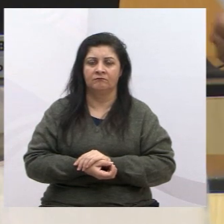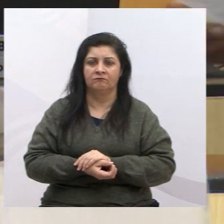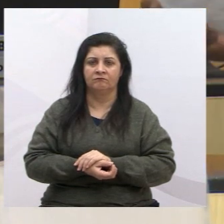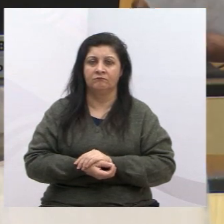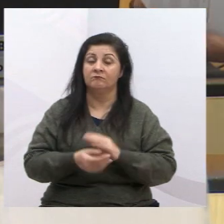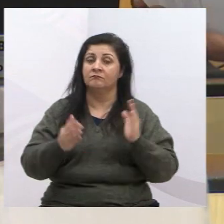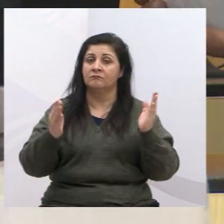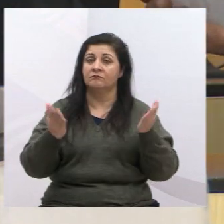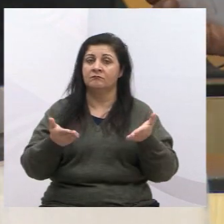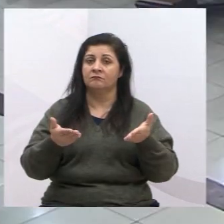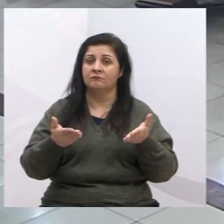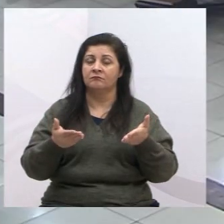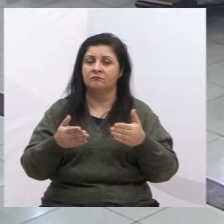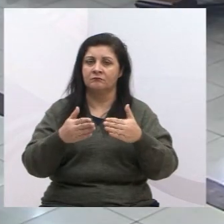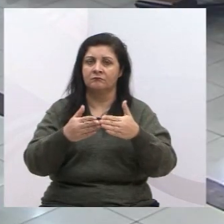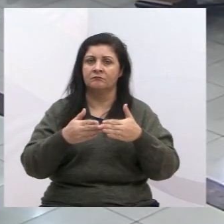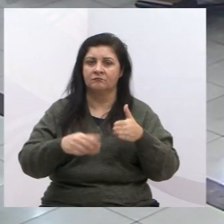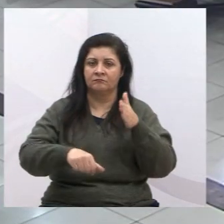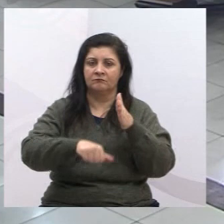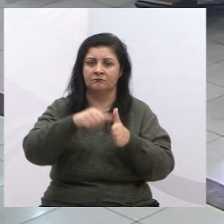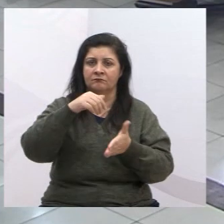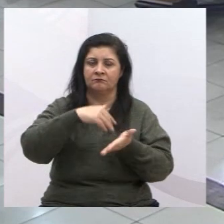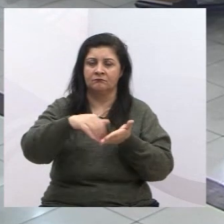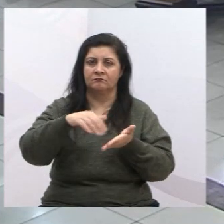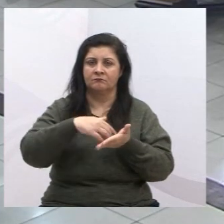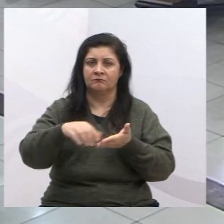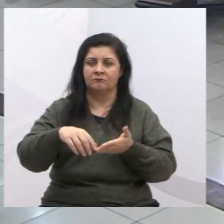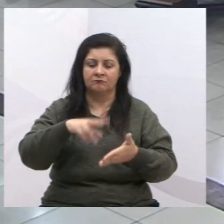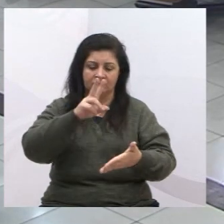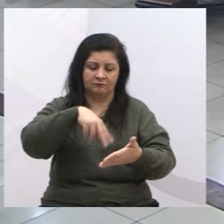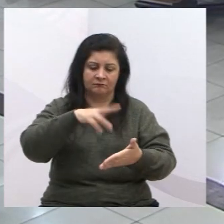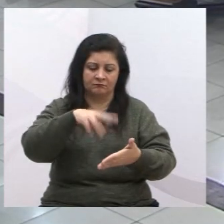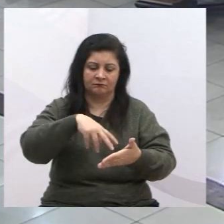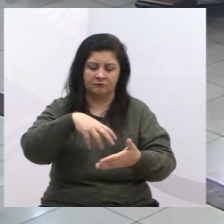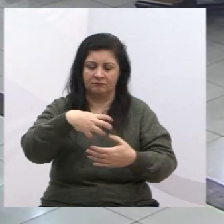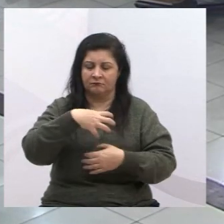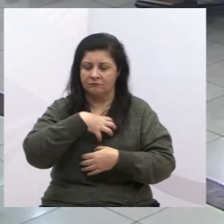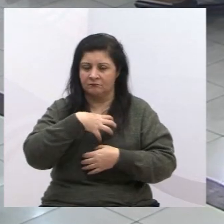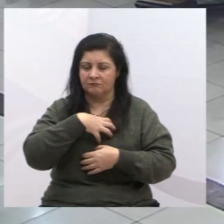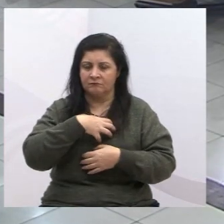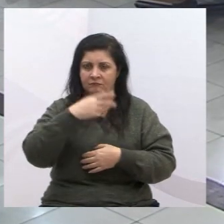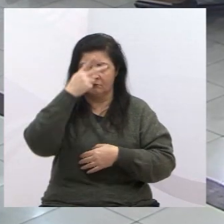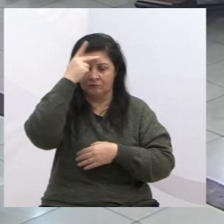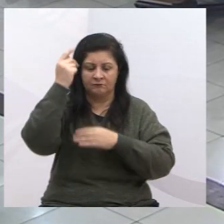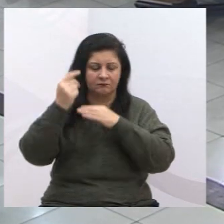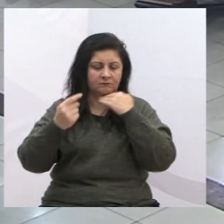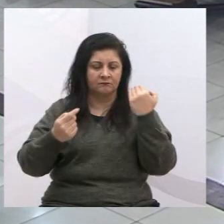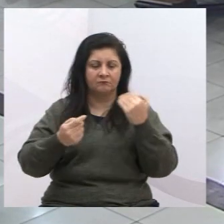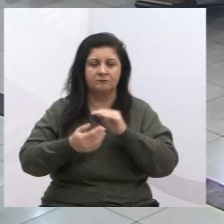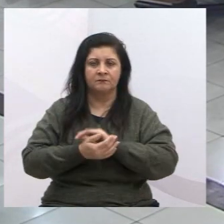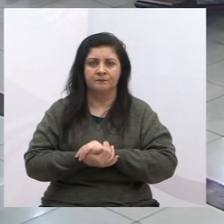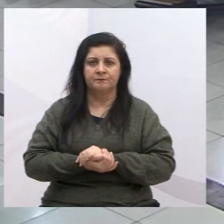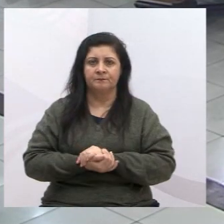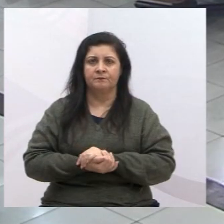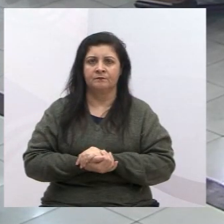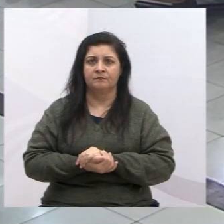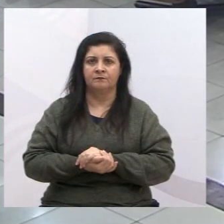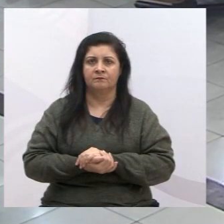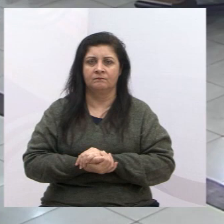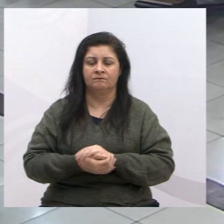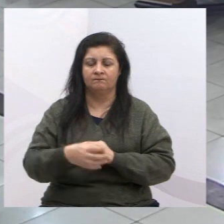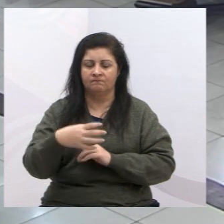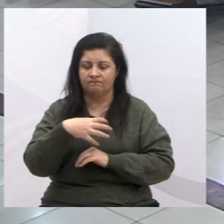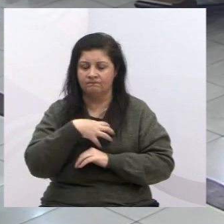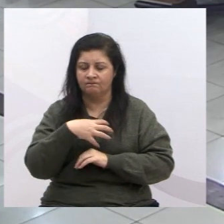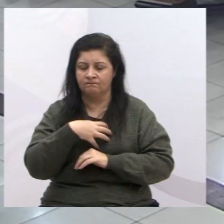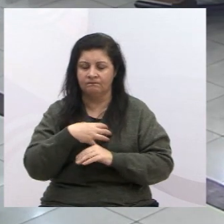Agora solicito ao primeiro secretário que faça a leitura dos votos de pesar apresentados pelos senhores vereadores. O voto de